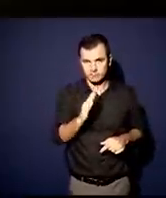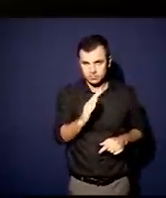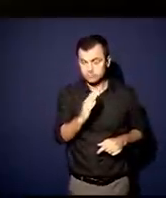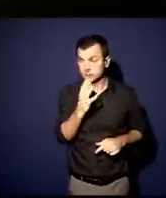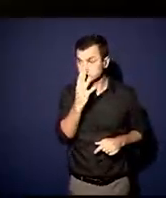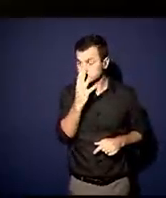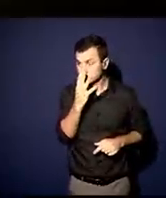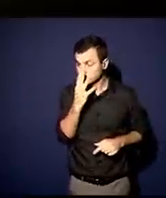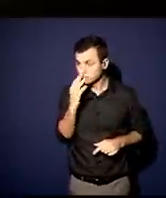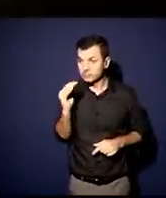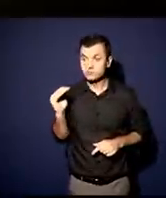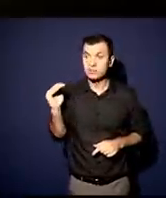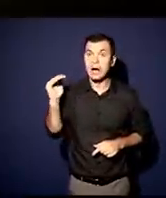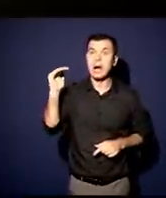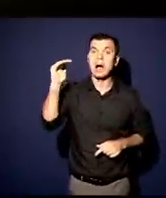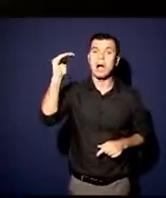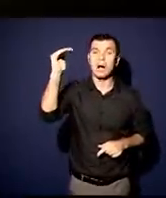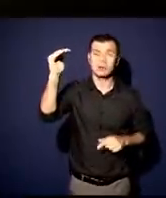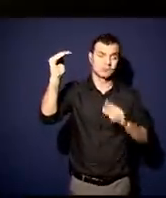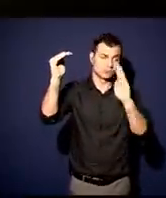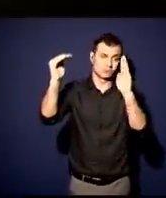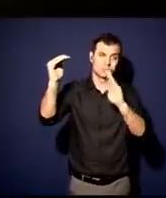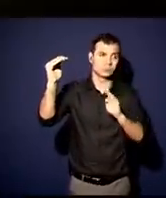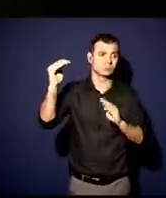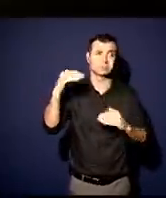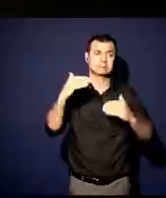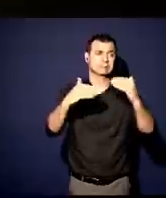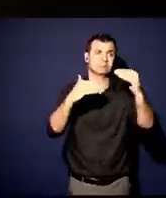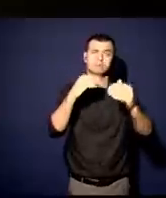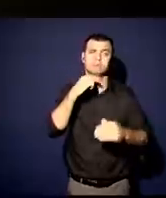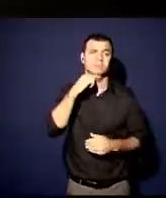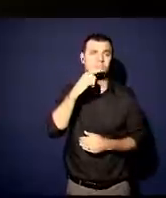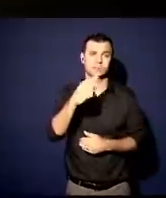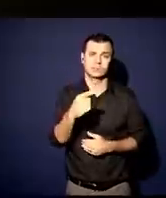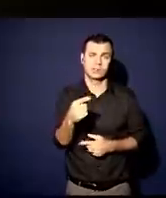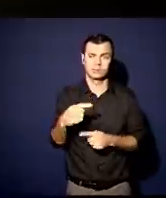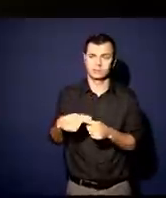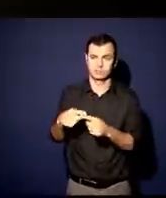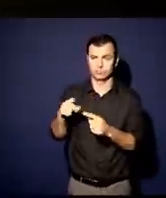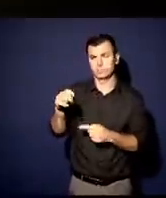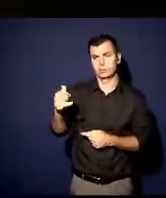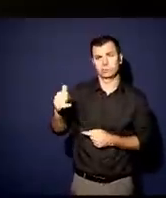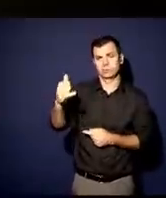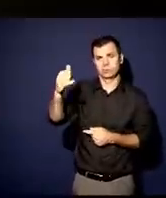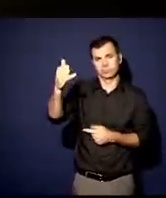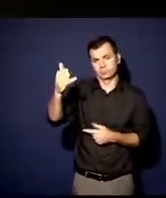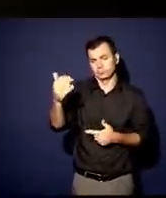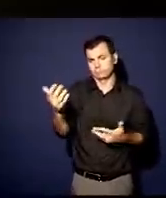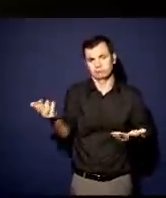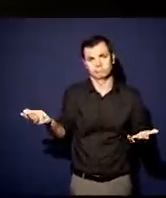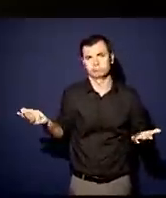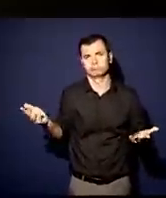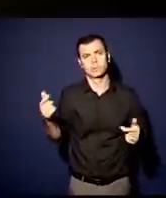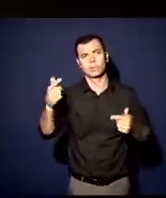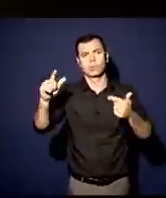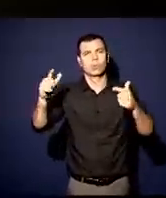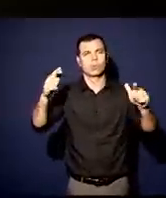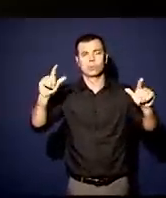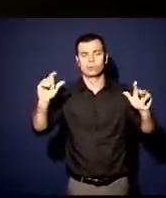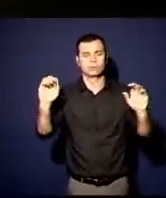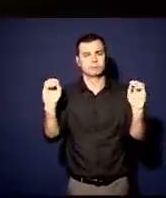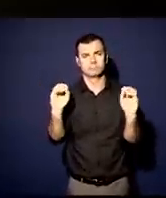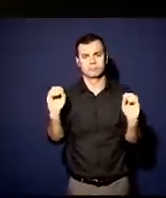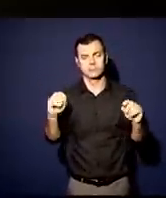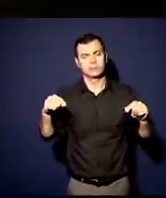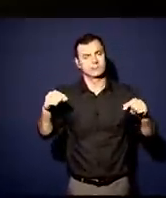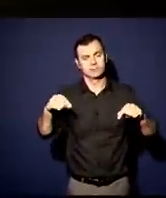impressionantemente alto, e que o Brasil não vai dar certo com esse juro. É ponto final. Não vou fazer mais considerações, porque eu acho que